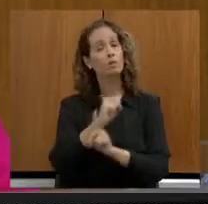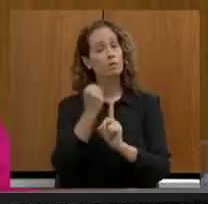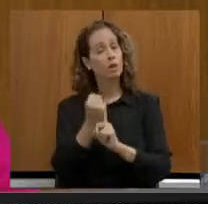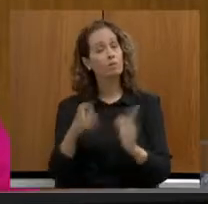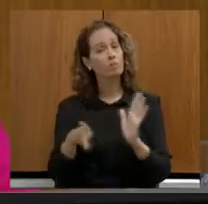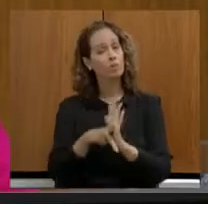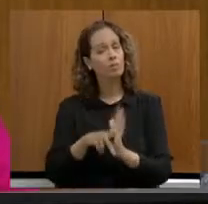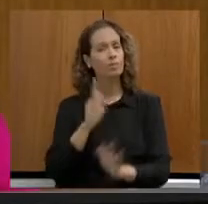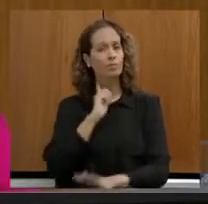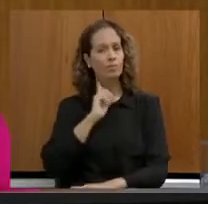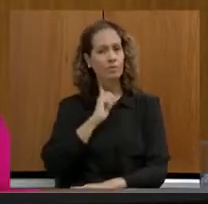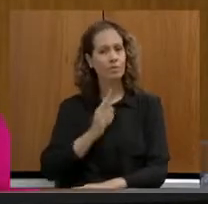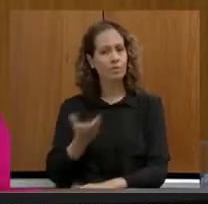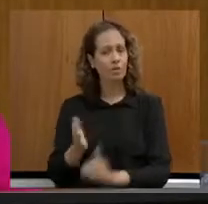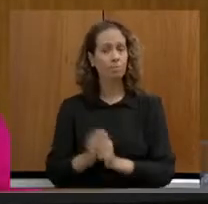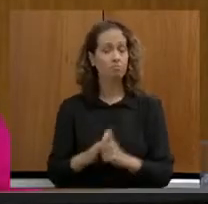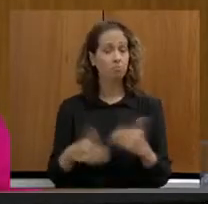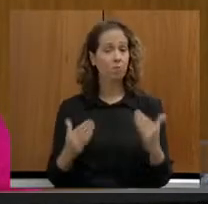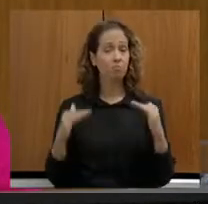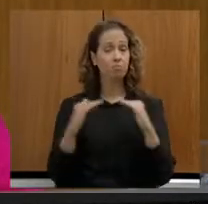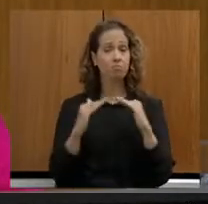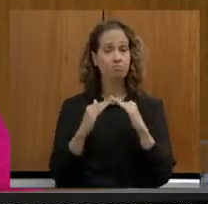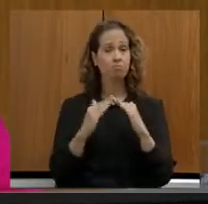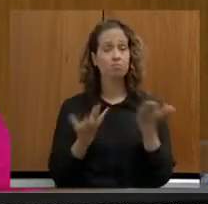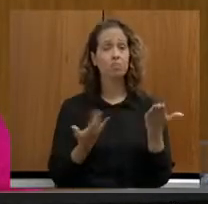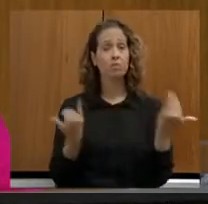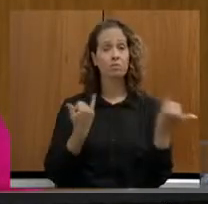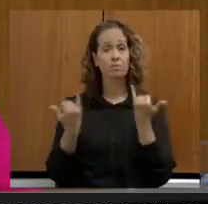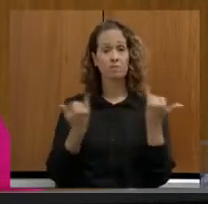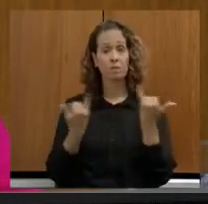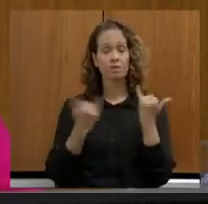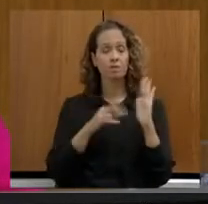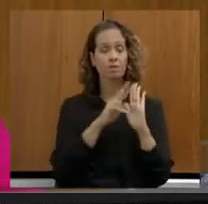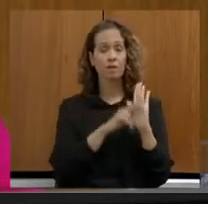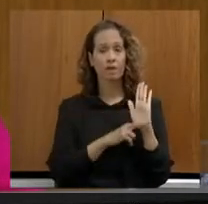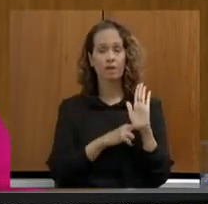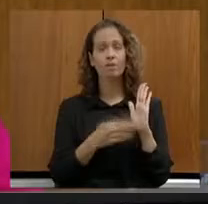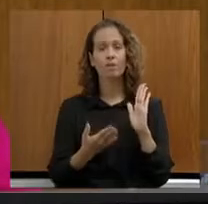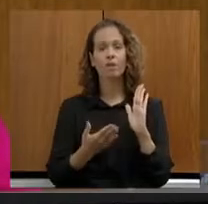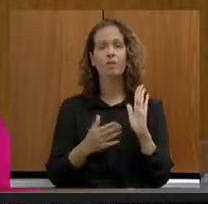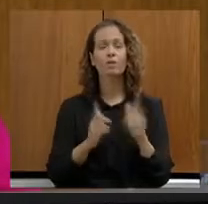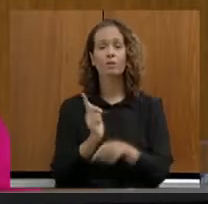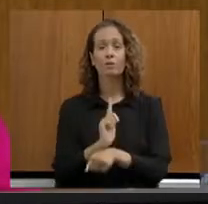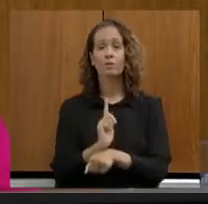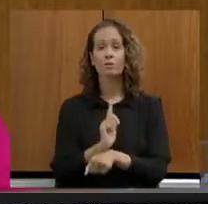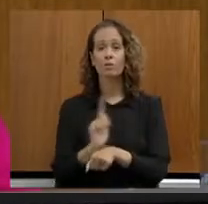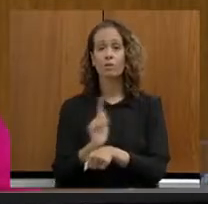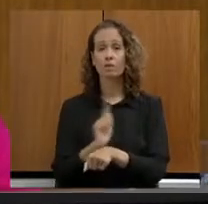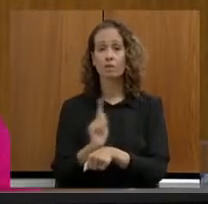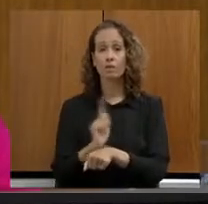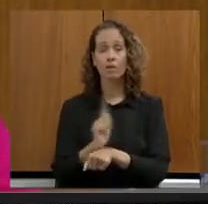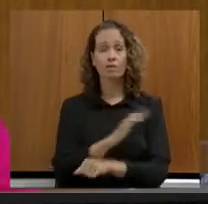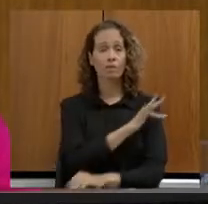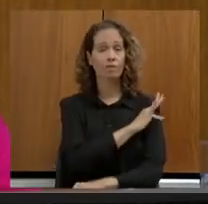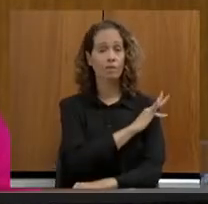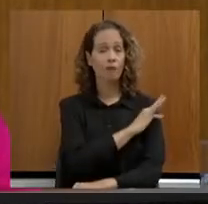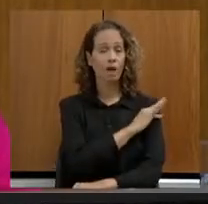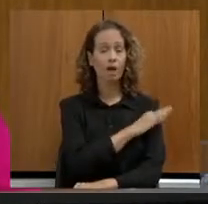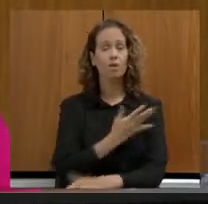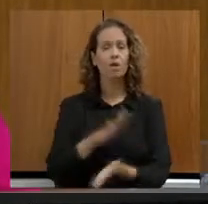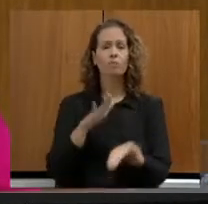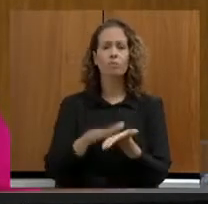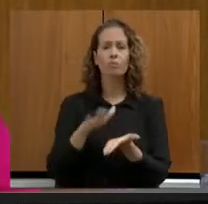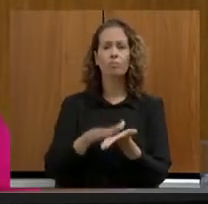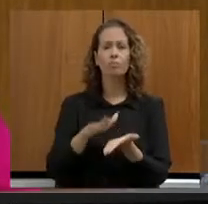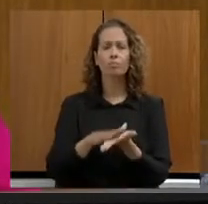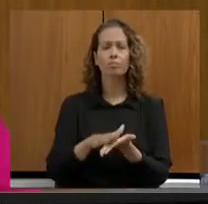Gerais em conformidade com os dados que vem do relatório de gestão fiscal e fala que o índice de despesa com pessoal